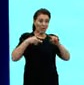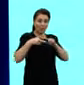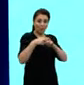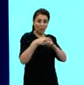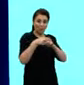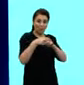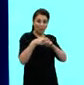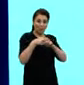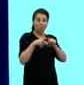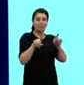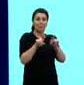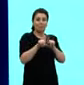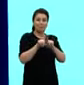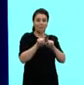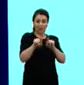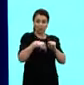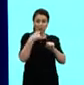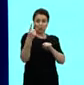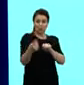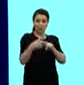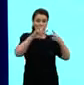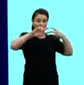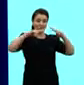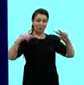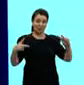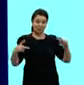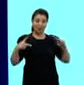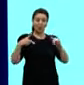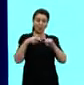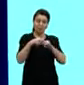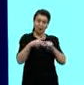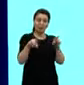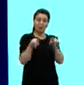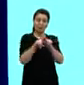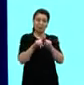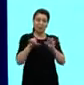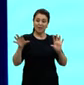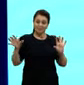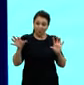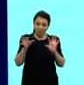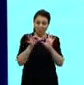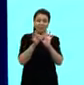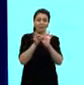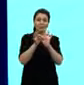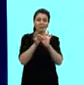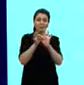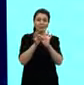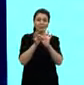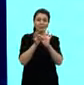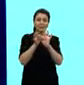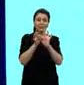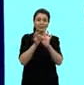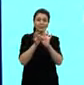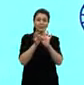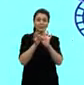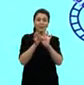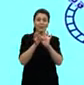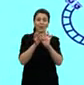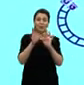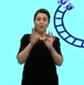e cortado também um outro DNA, outro pedaço. São ligados, colocados em um